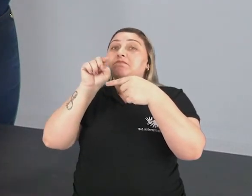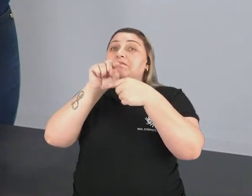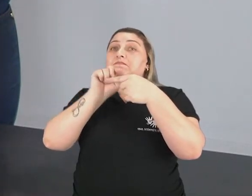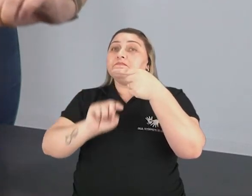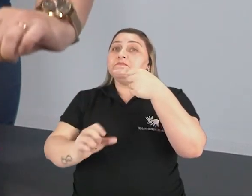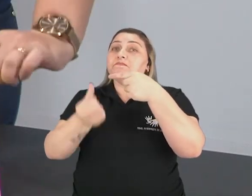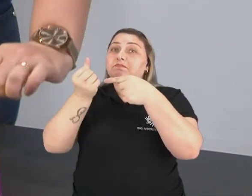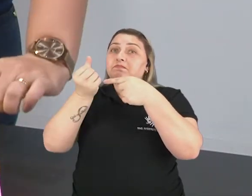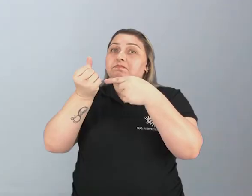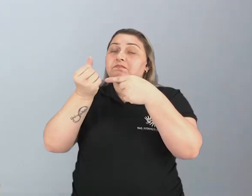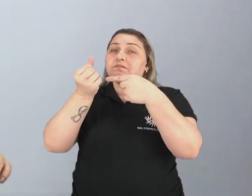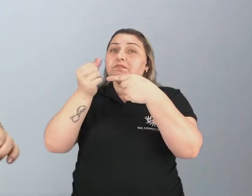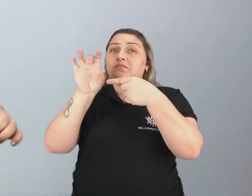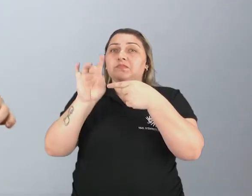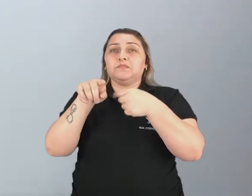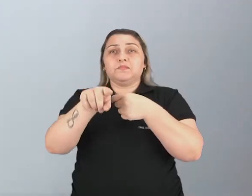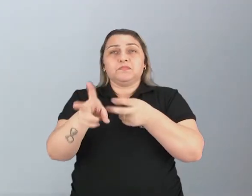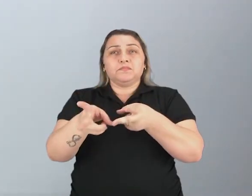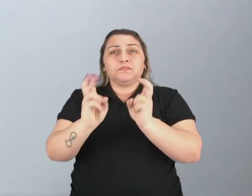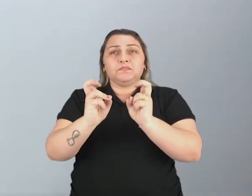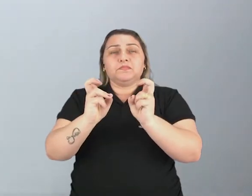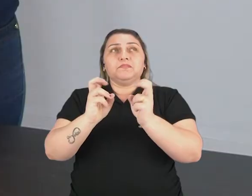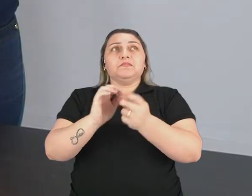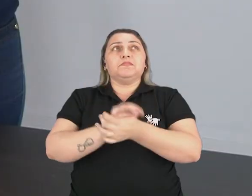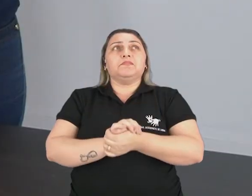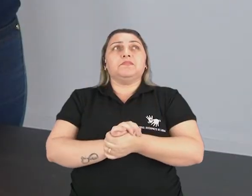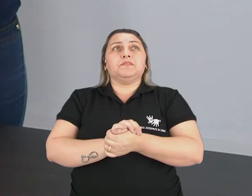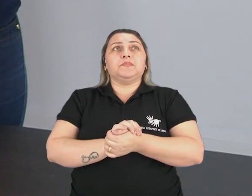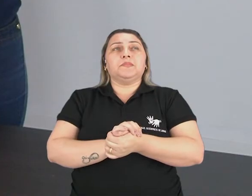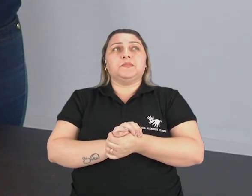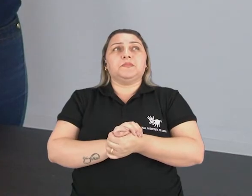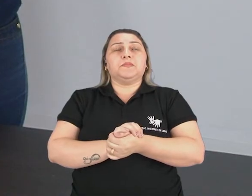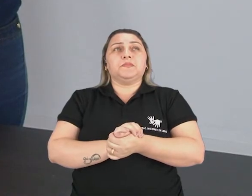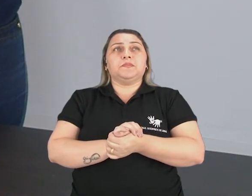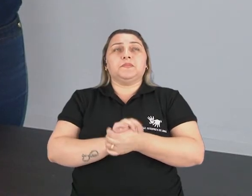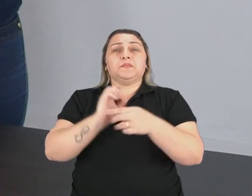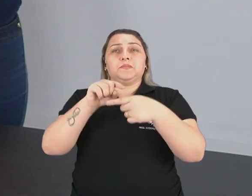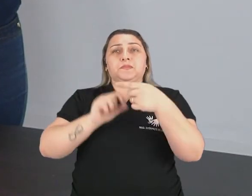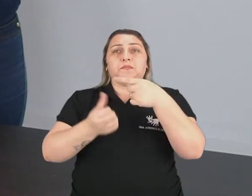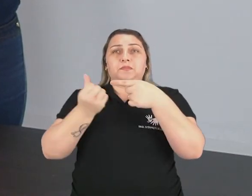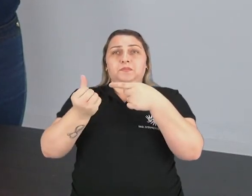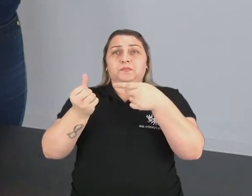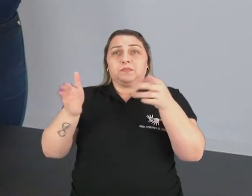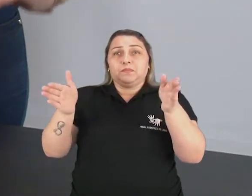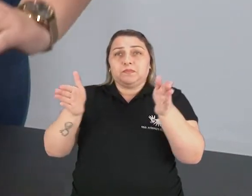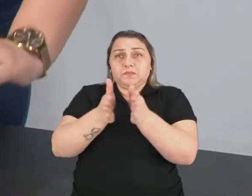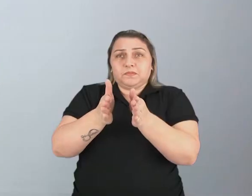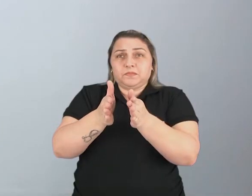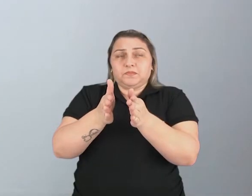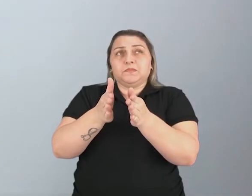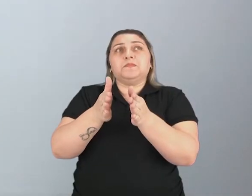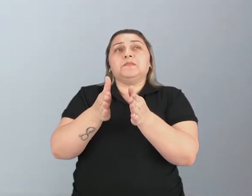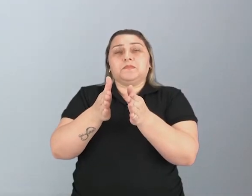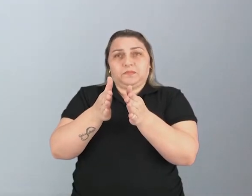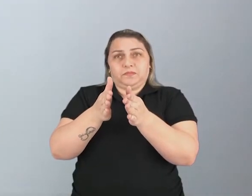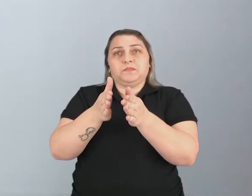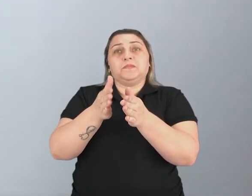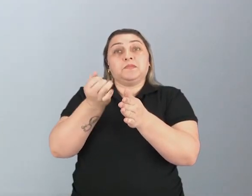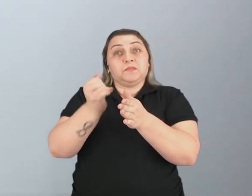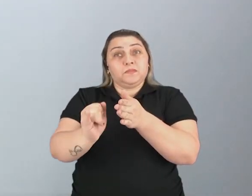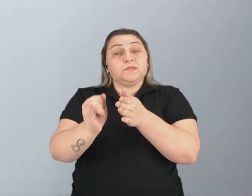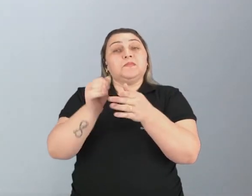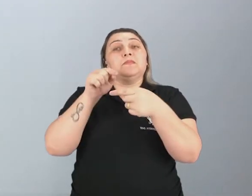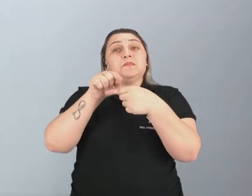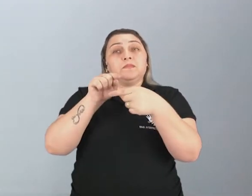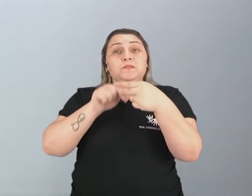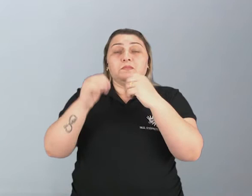mesmo todo. Só que você percebe que ficou, o que eu dividi por 6 ficou menor? Então, se eu